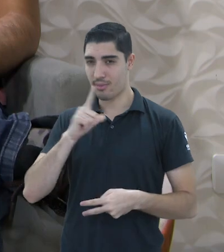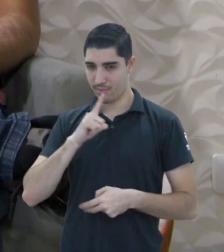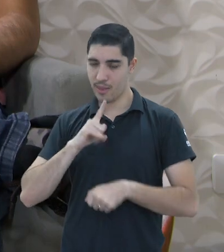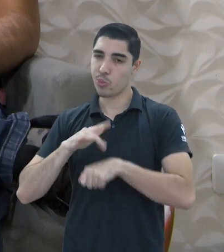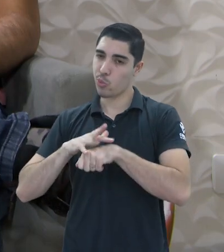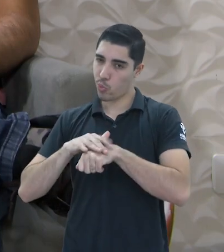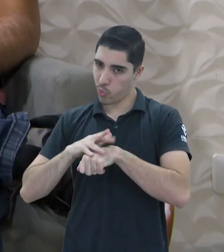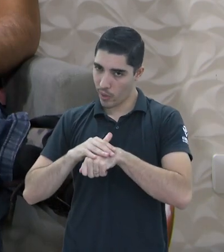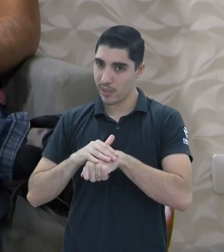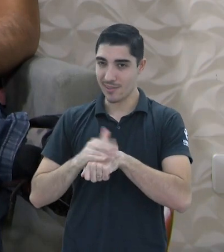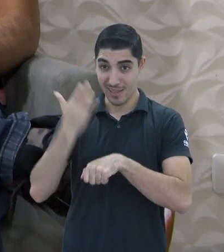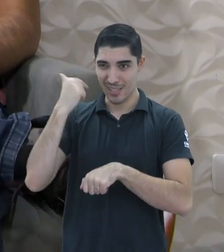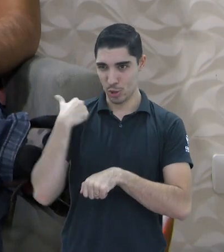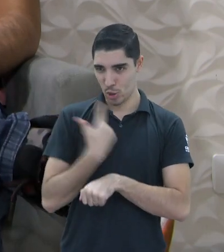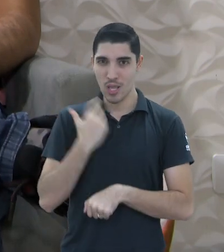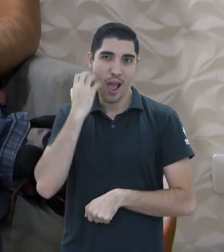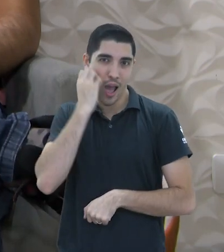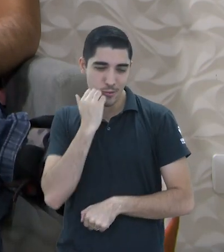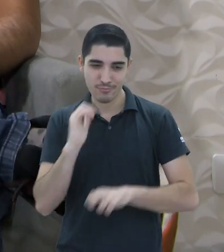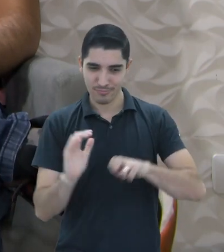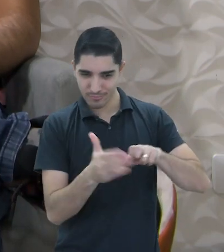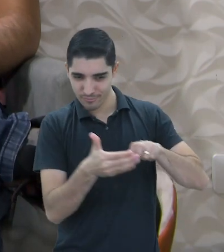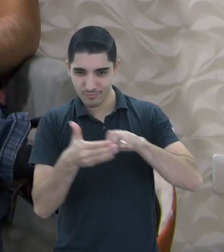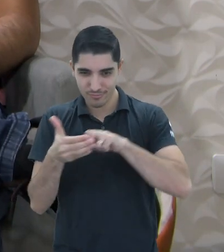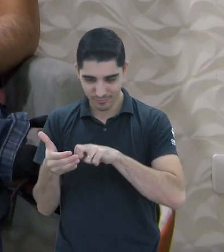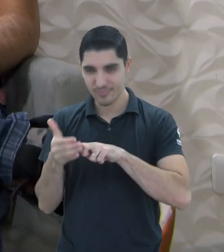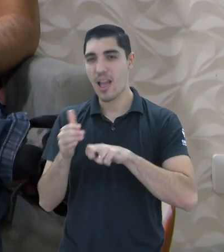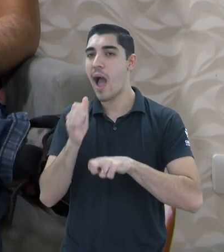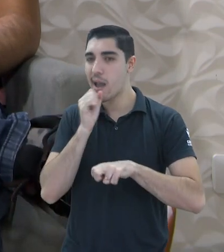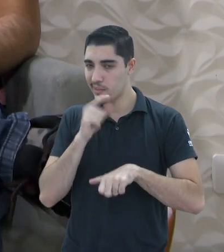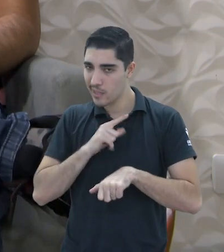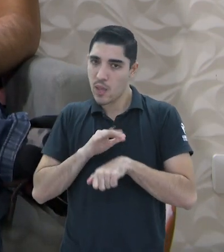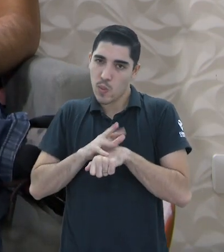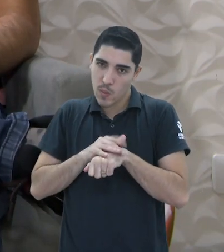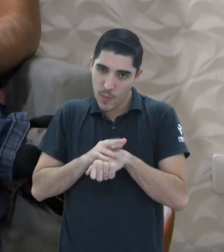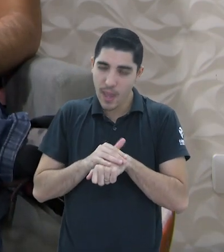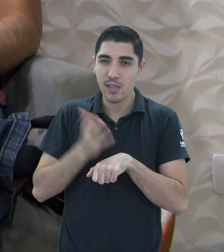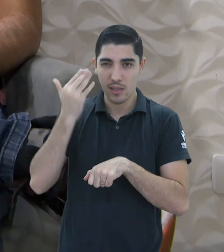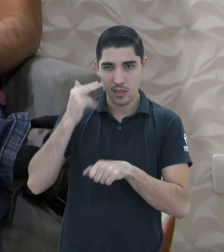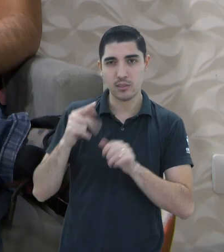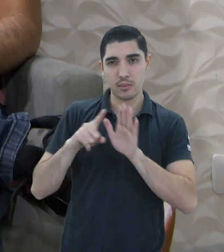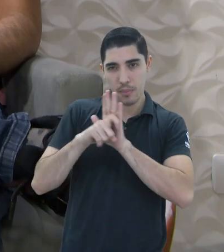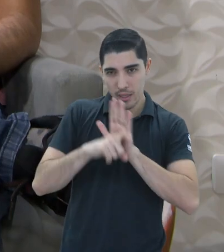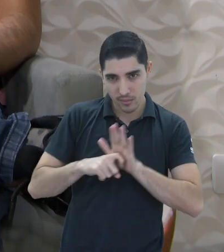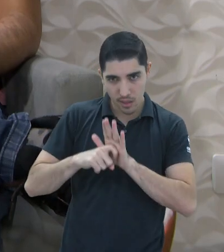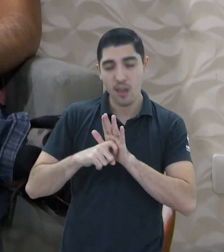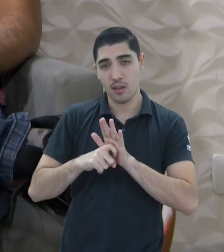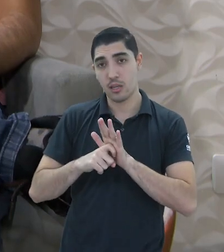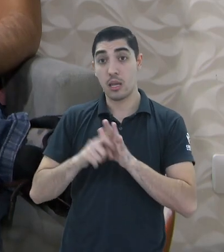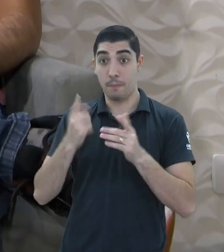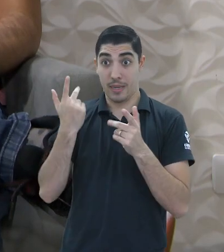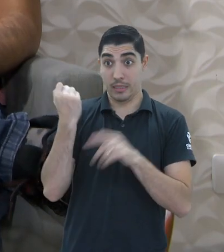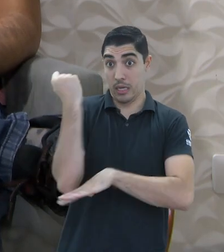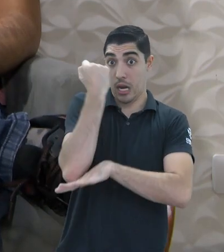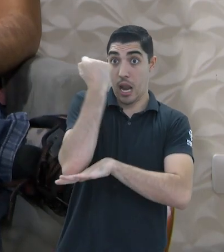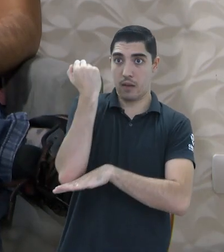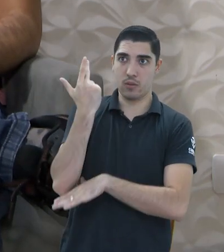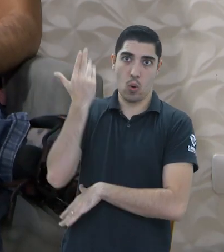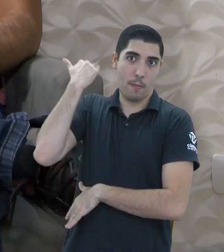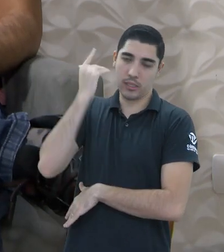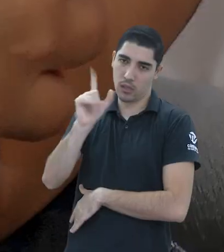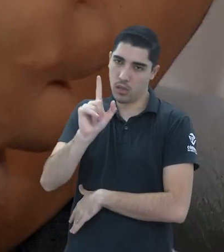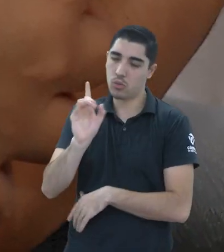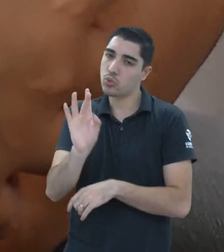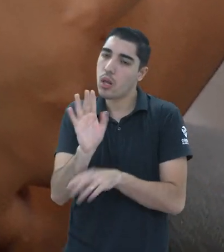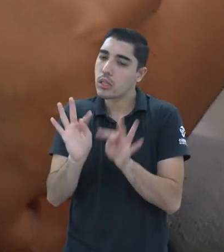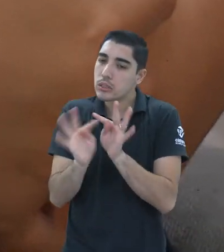de infecção, né? Não tão sério quanto o estado que elas estavam quando elas foram resgatadas.